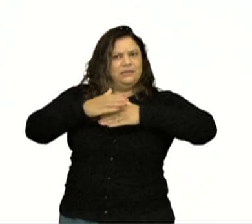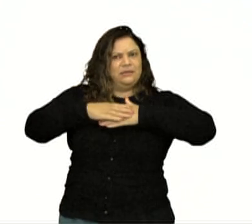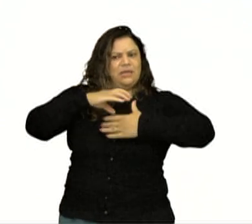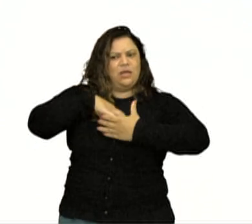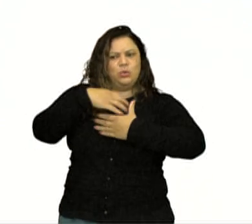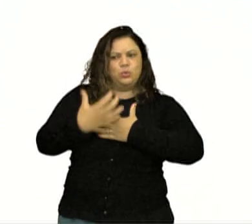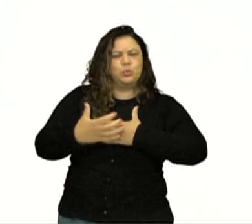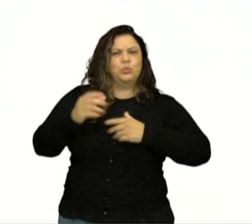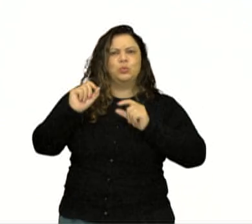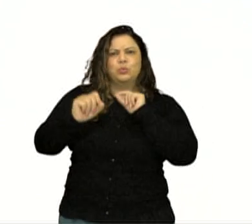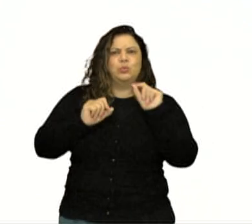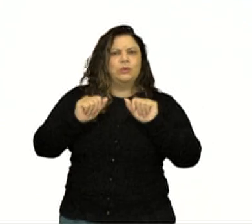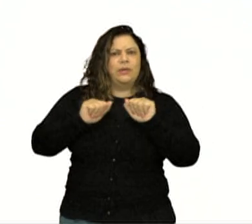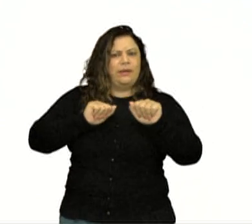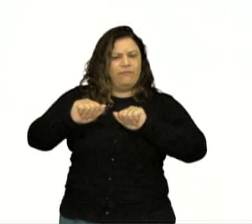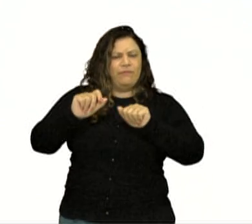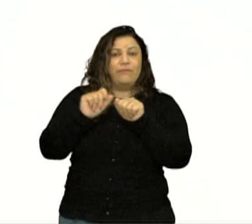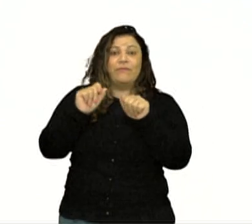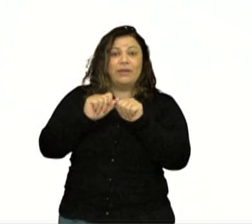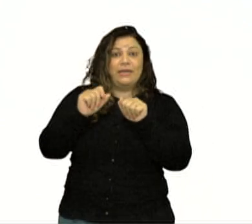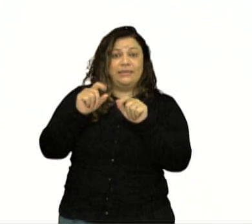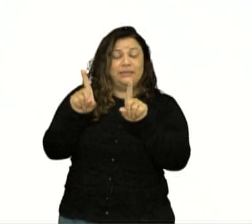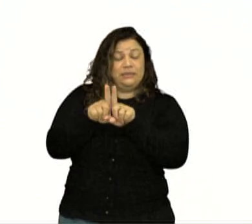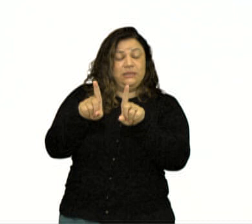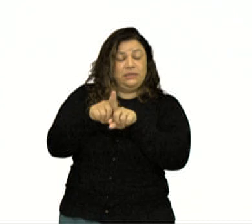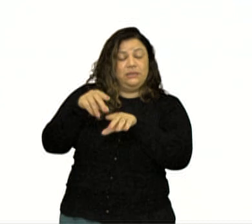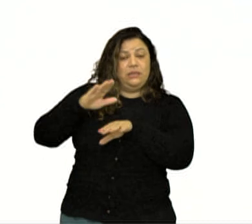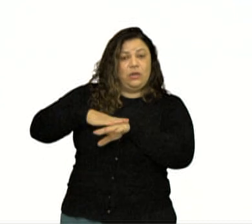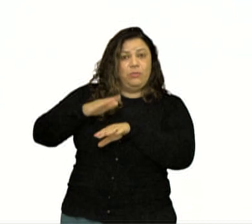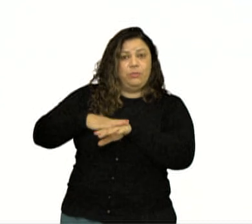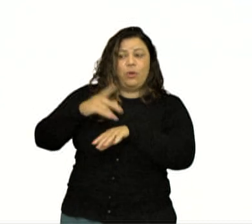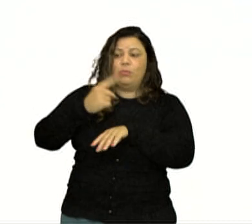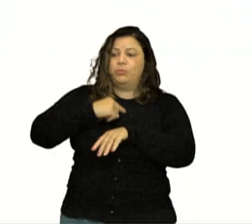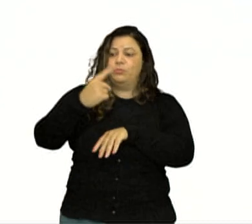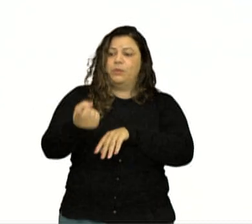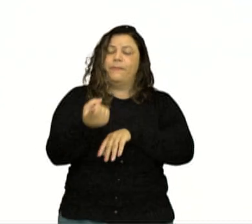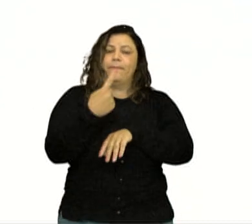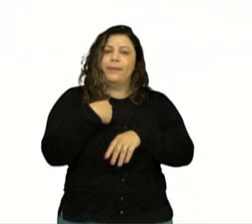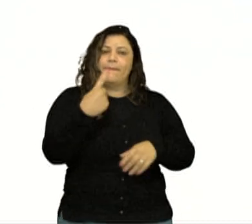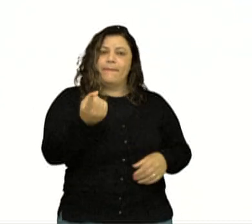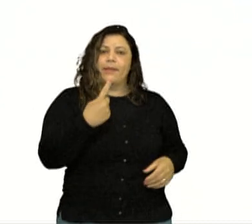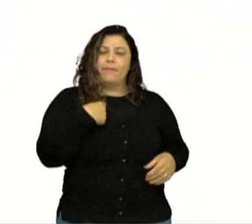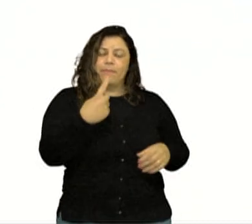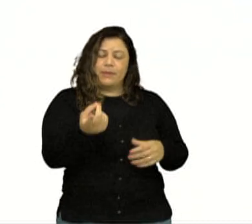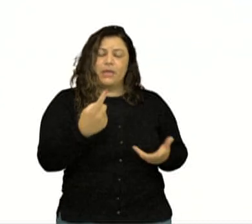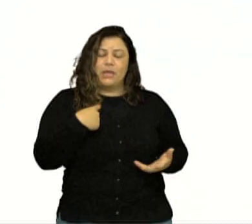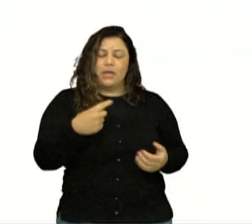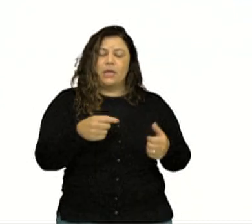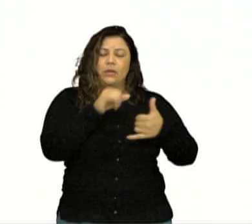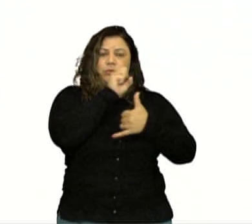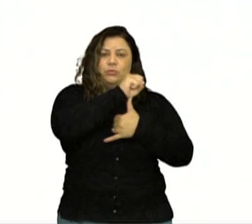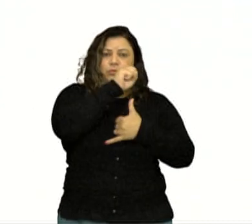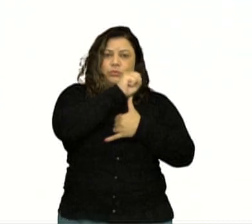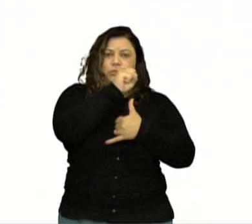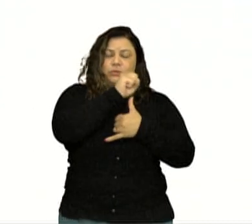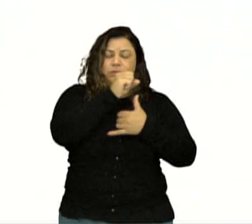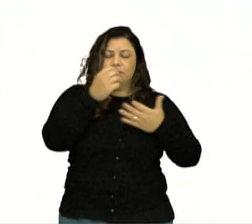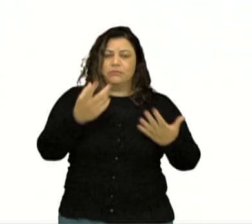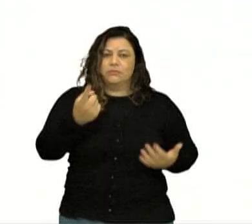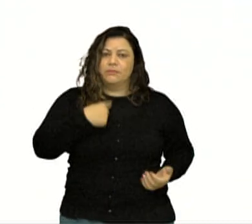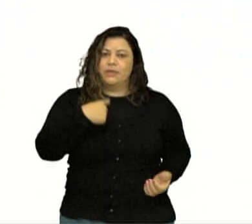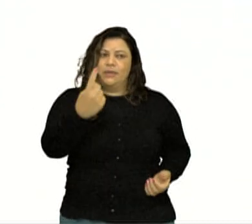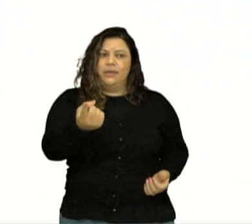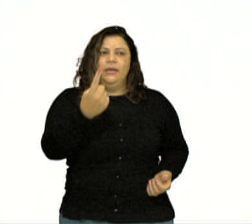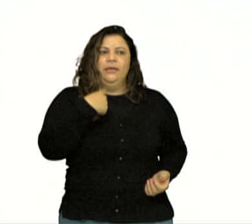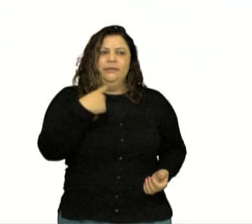reflexa. Aquela ação de fazer o outro, né, o sujeito fazer e receber a ação ao mesmo tempo.